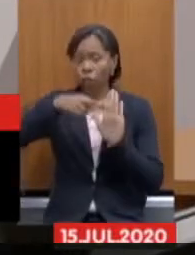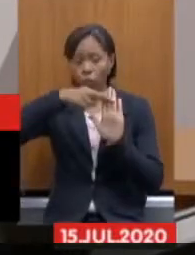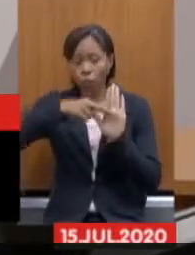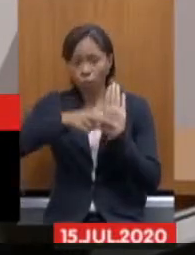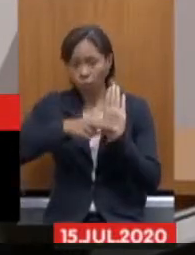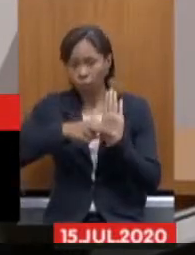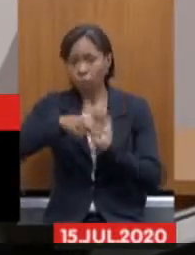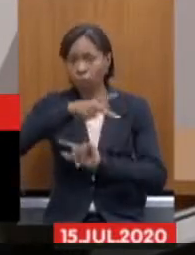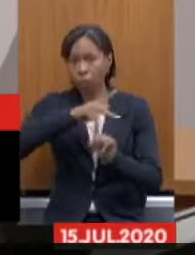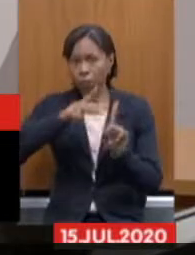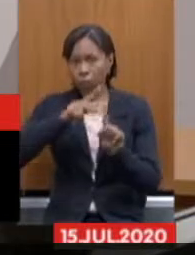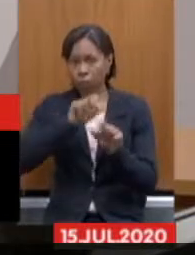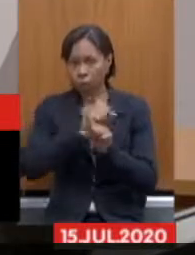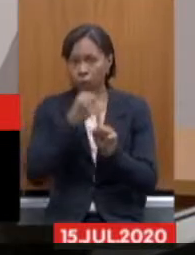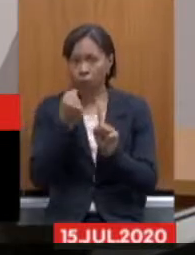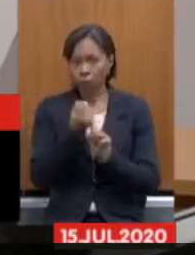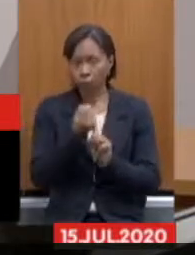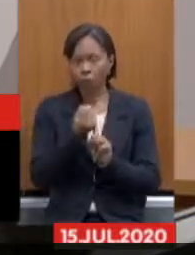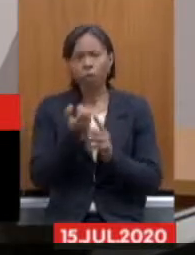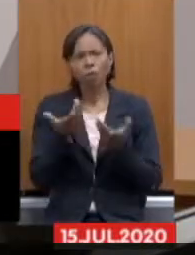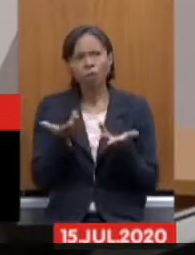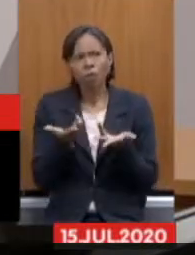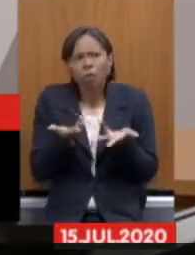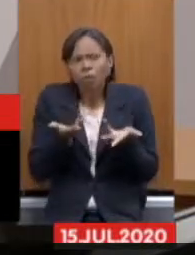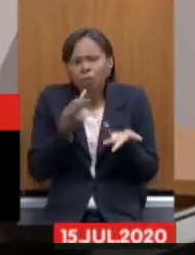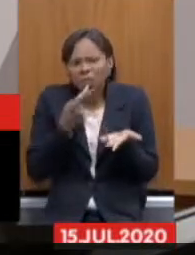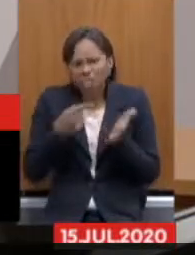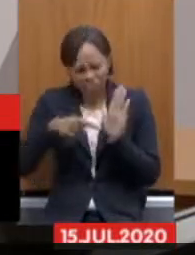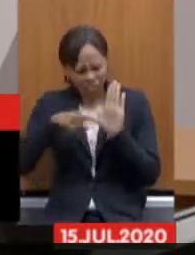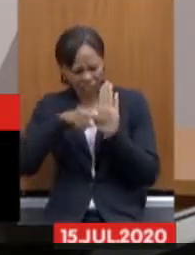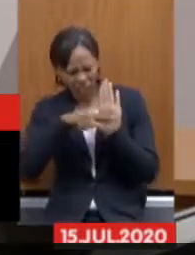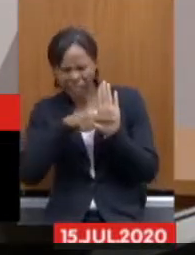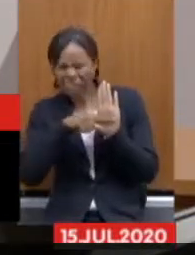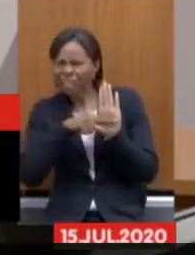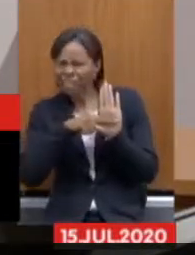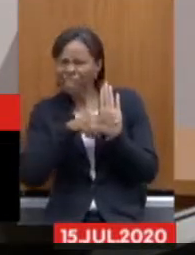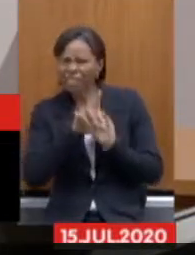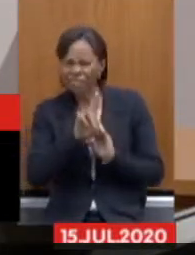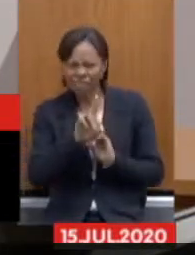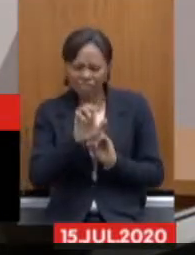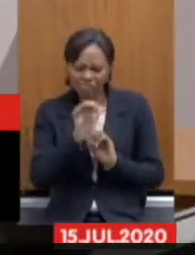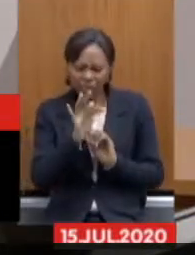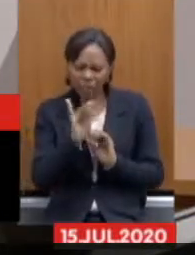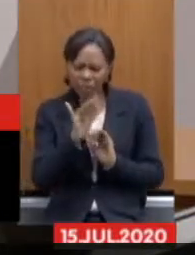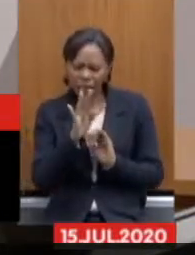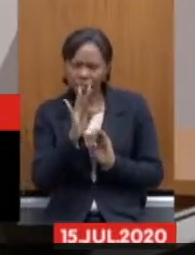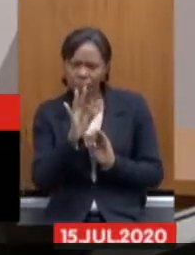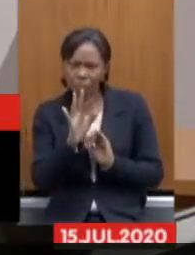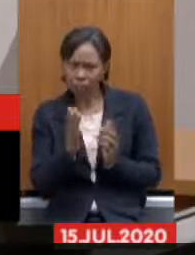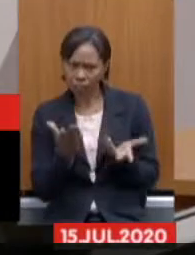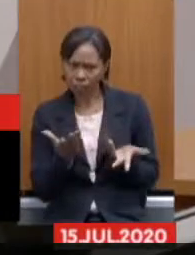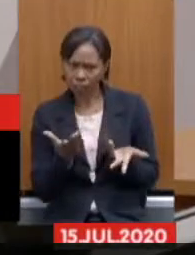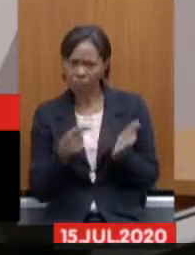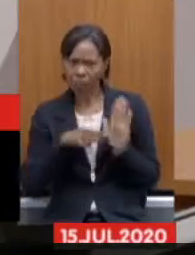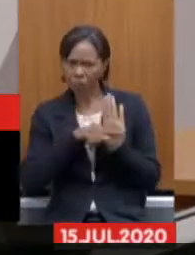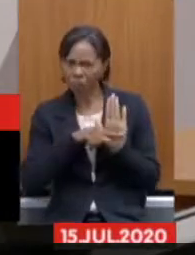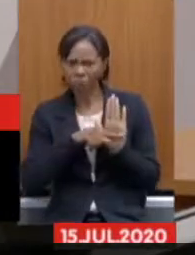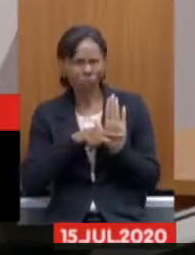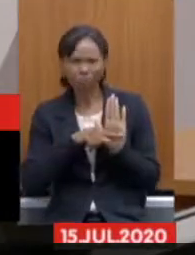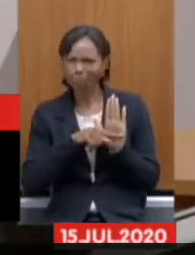de previdência social hora já fala em dest já estão tratando aqui de dessa é uma proposta é